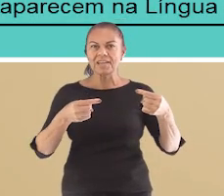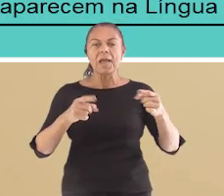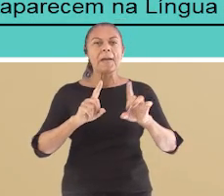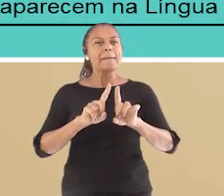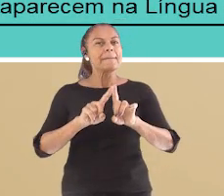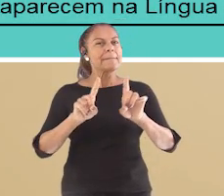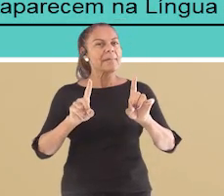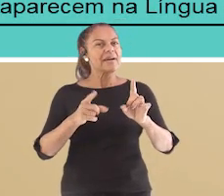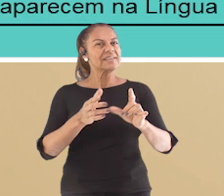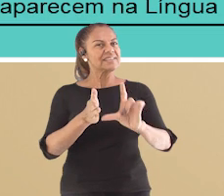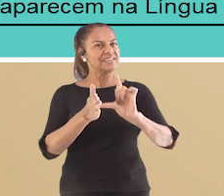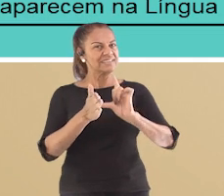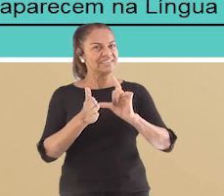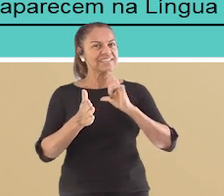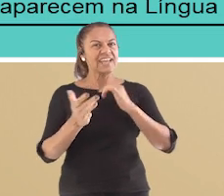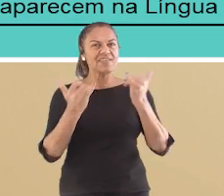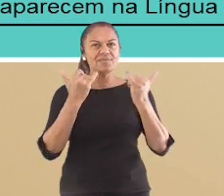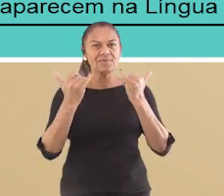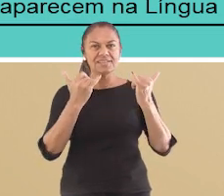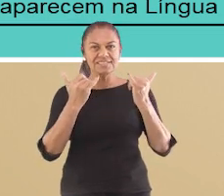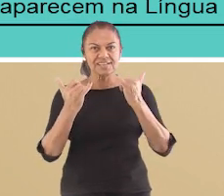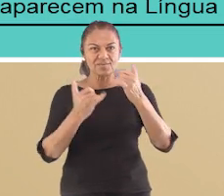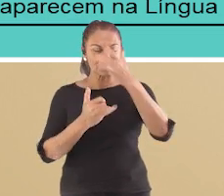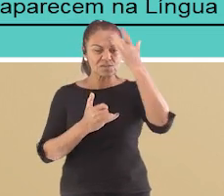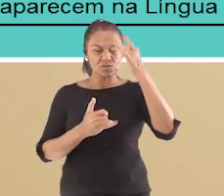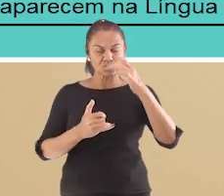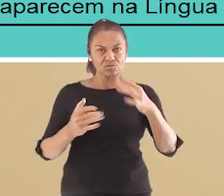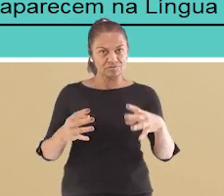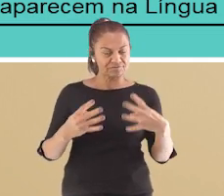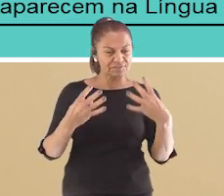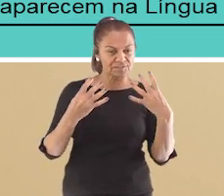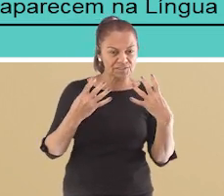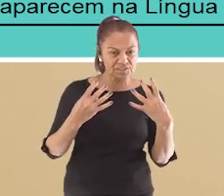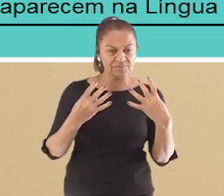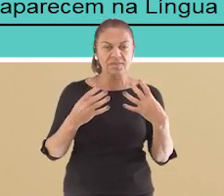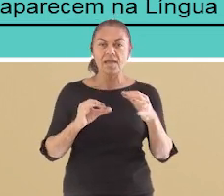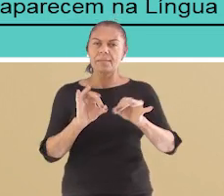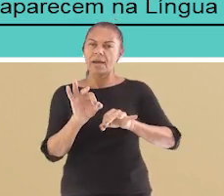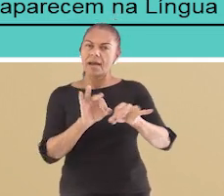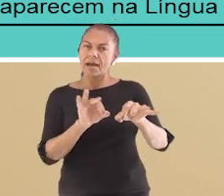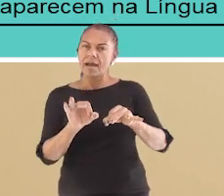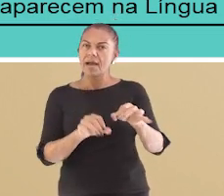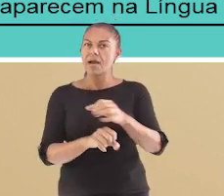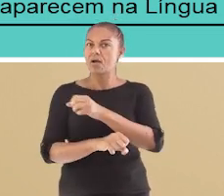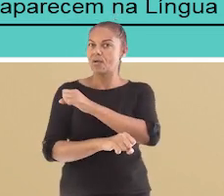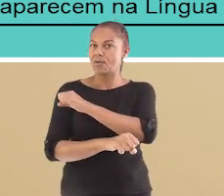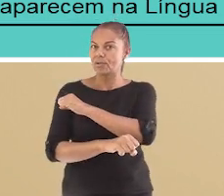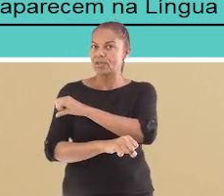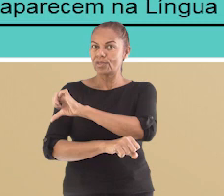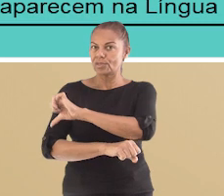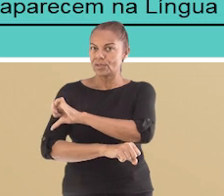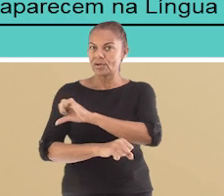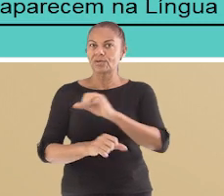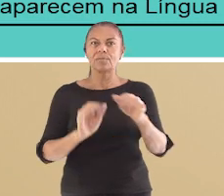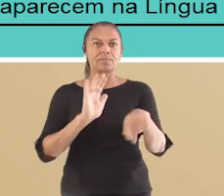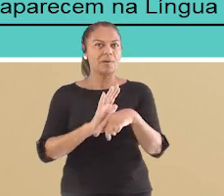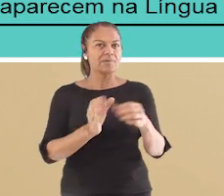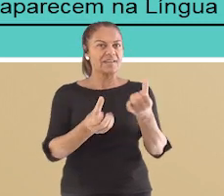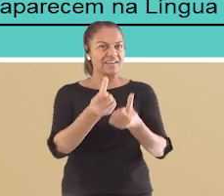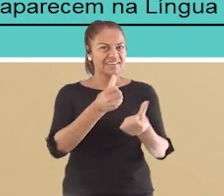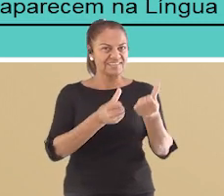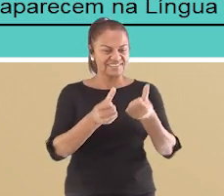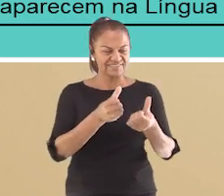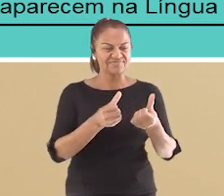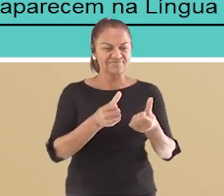informações desta aula. Esta aula foi planejada para as turmas de 8º e 9º anos da Educação de Jovens e Adultos, a EJA. O